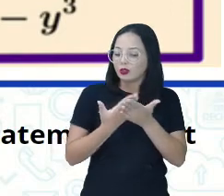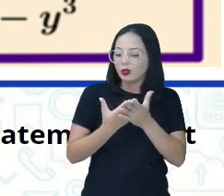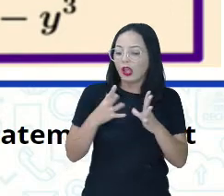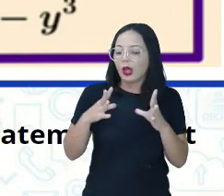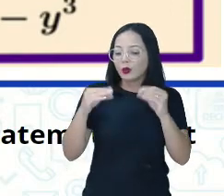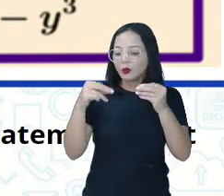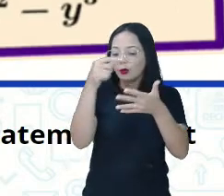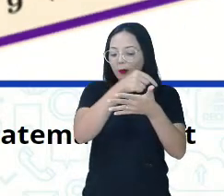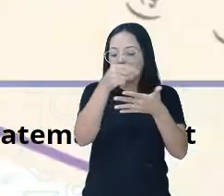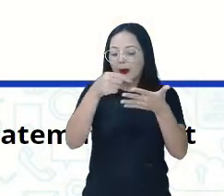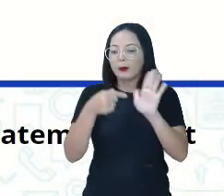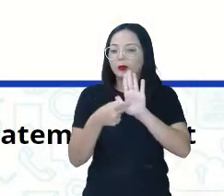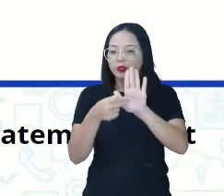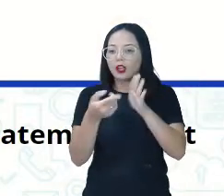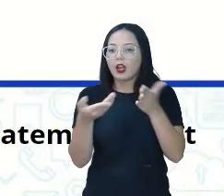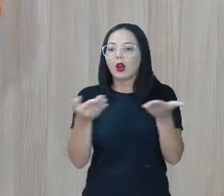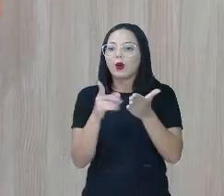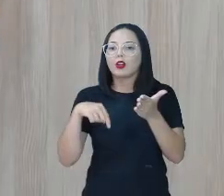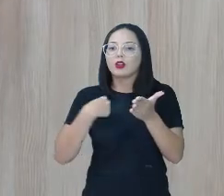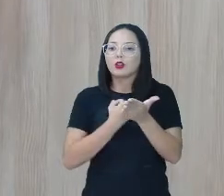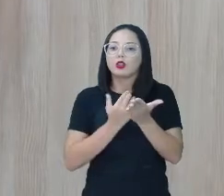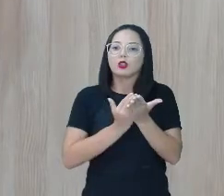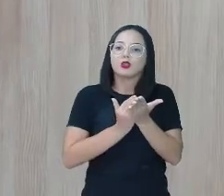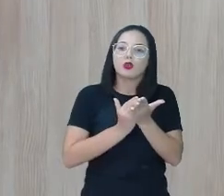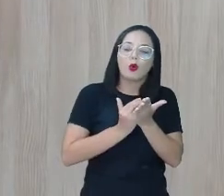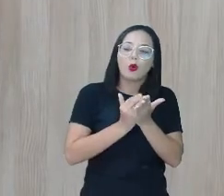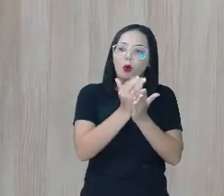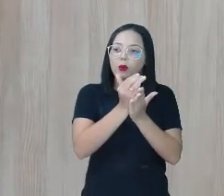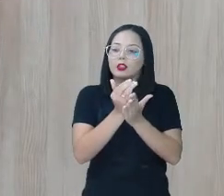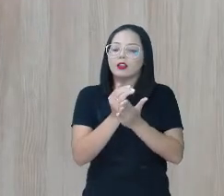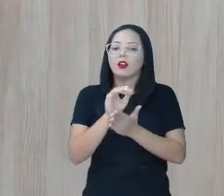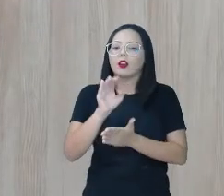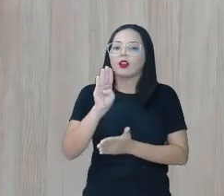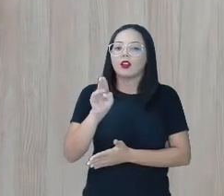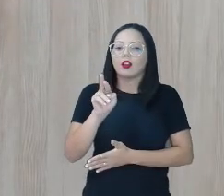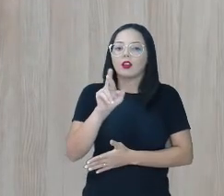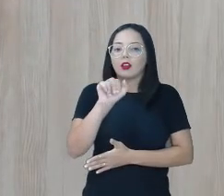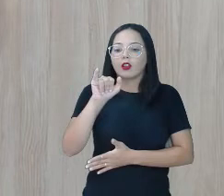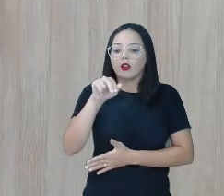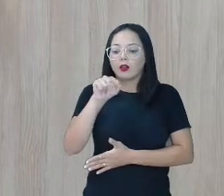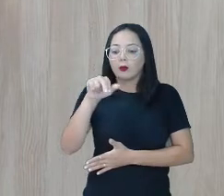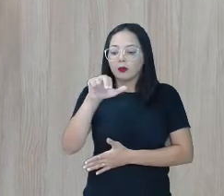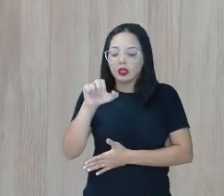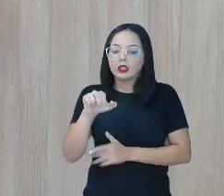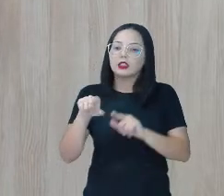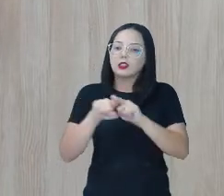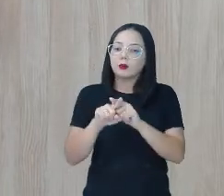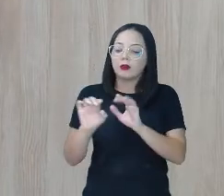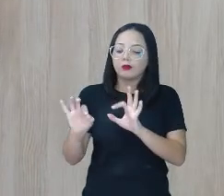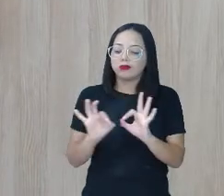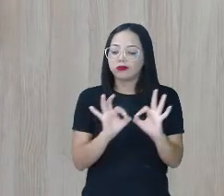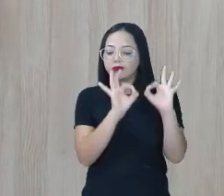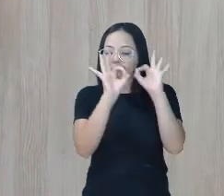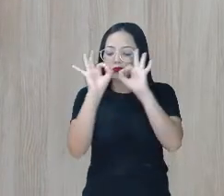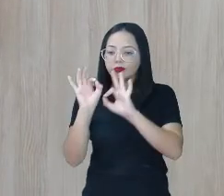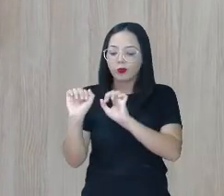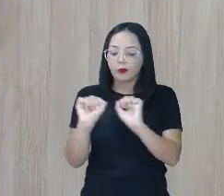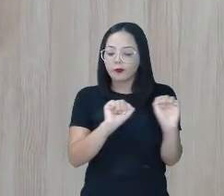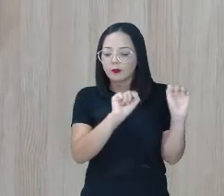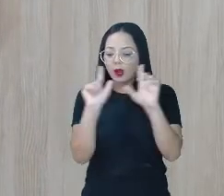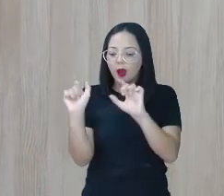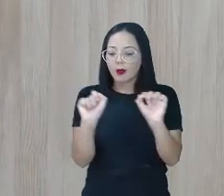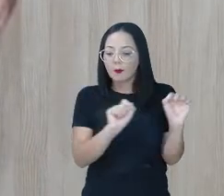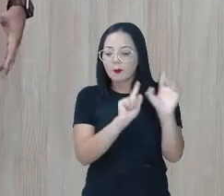mostrei agora, vamos partir aí do começo, né? Briane estava acompanhando aí e assistindo aí, vendo esses slides,